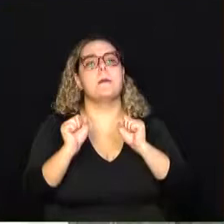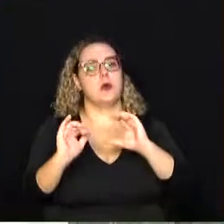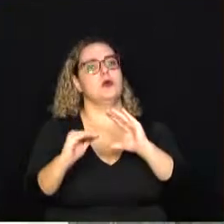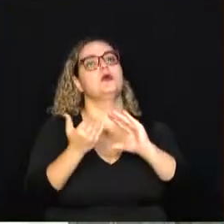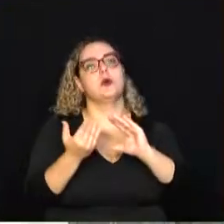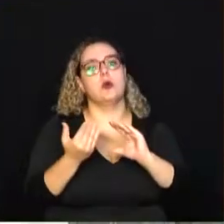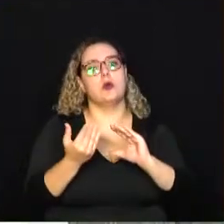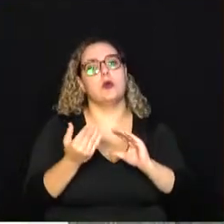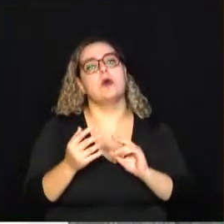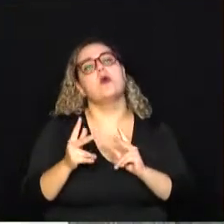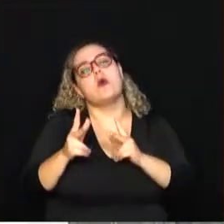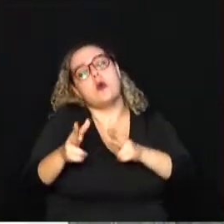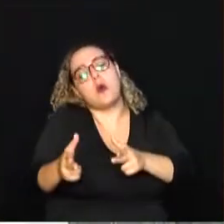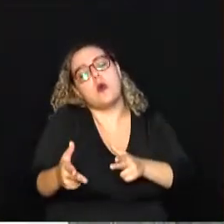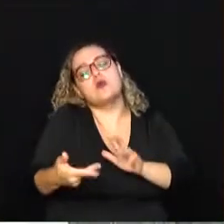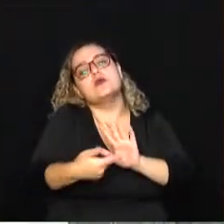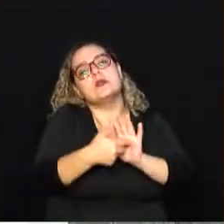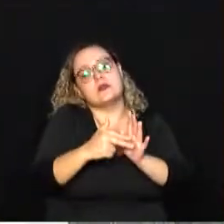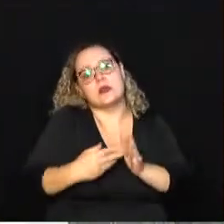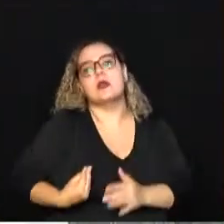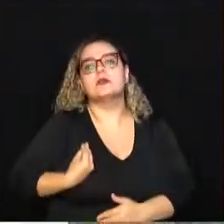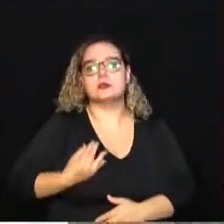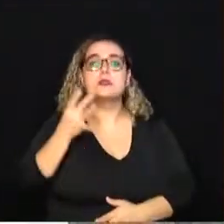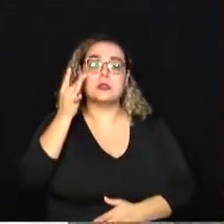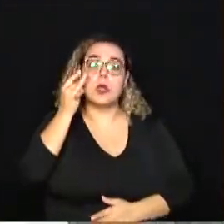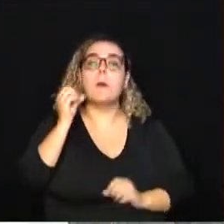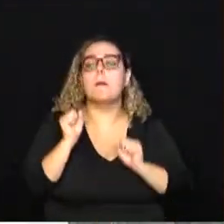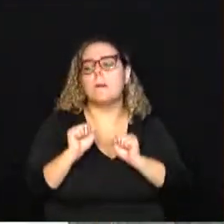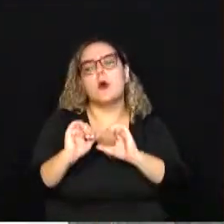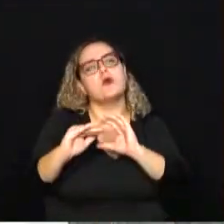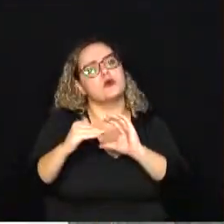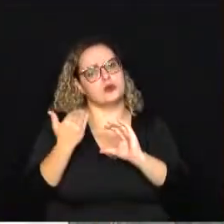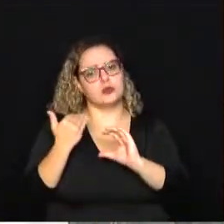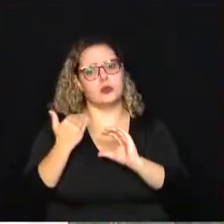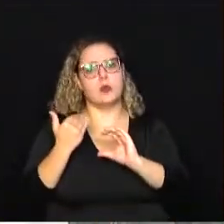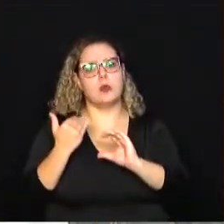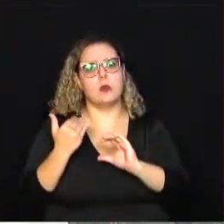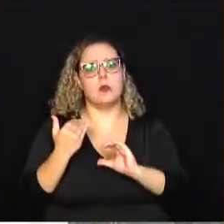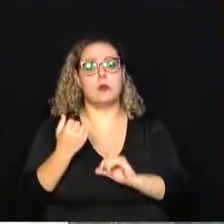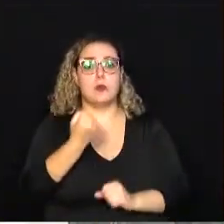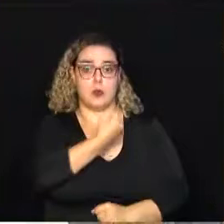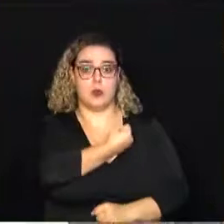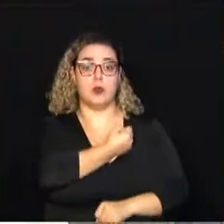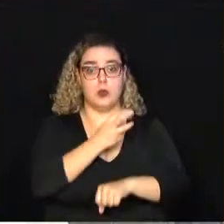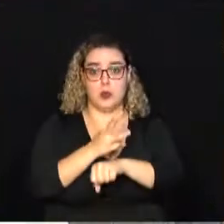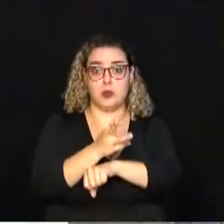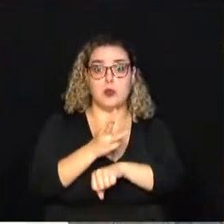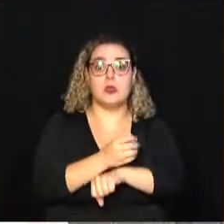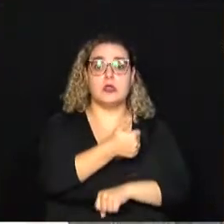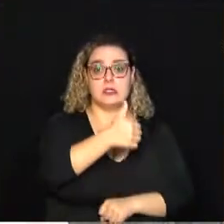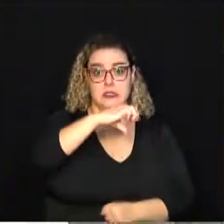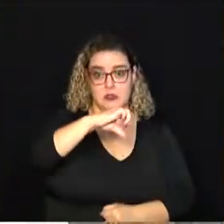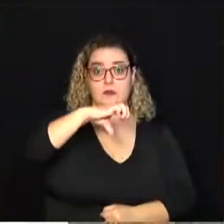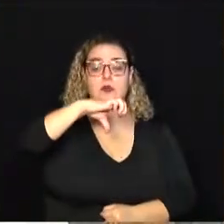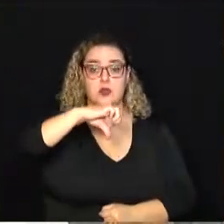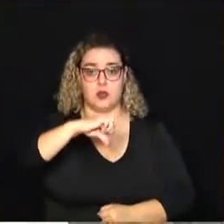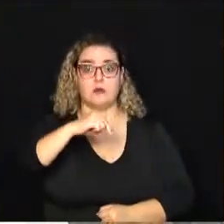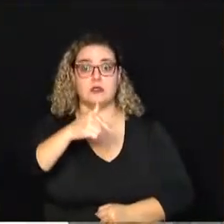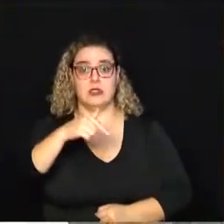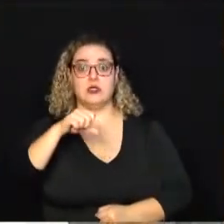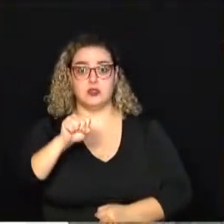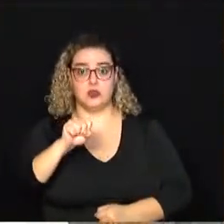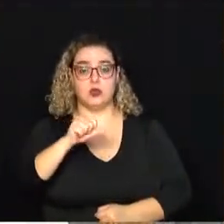estivesse aqui com a gente. É só enviar a sua pergunta ou o seu comentário para o WhatsApp 19